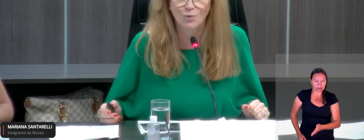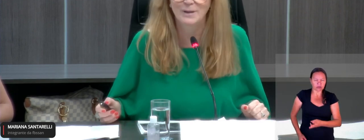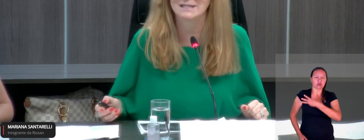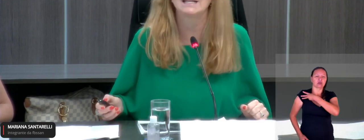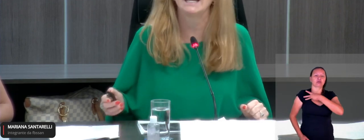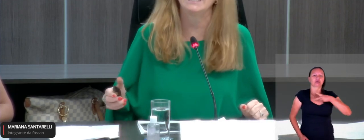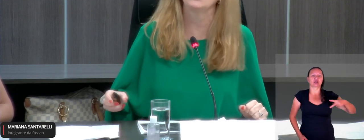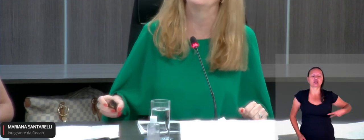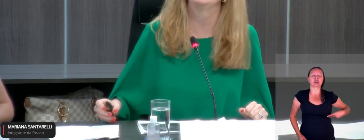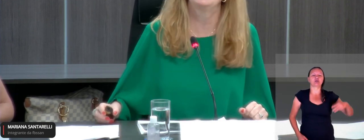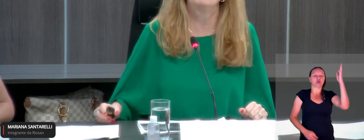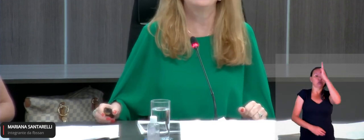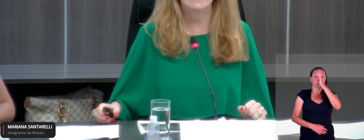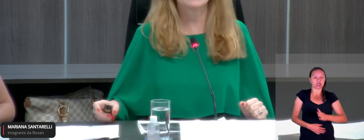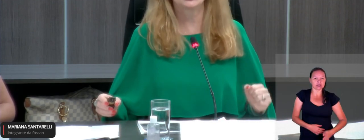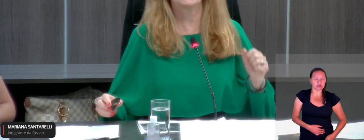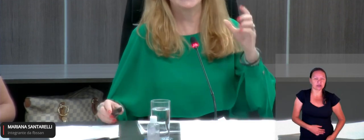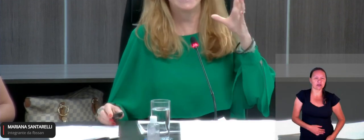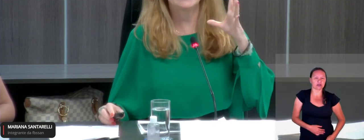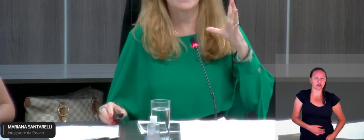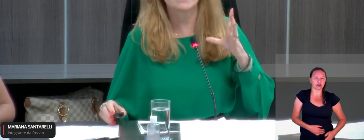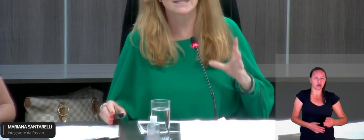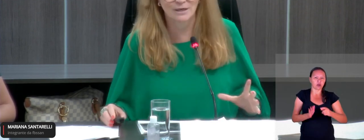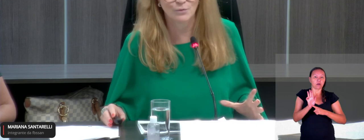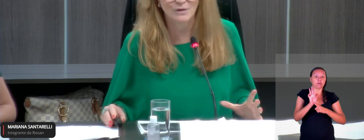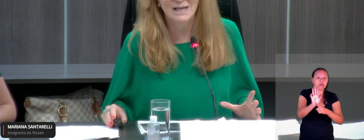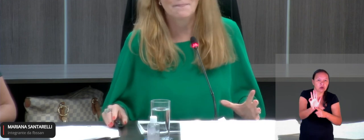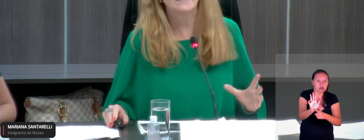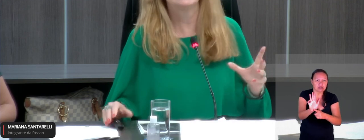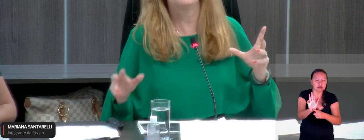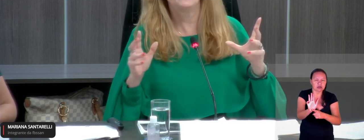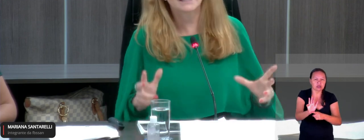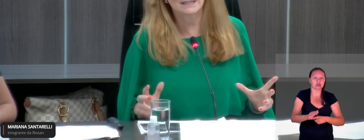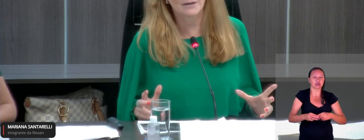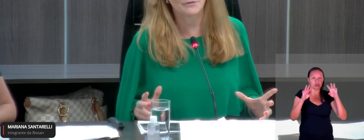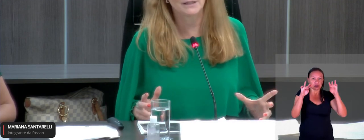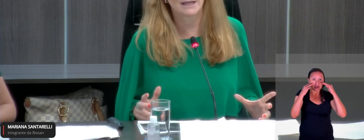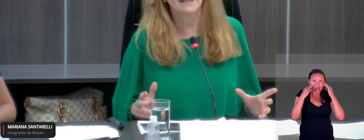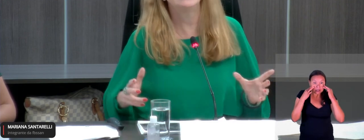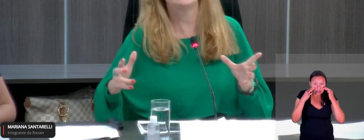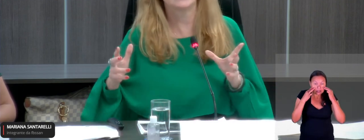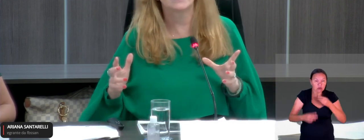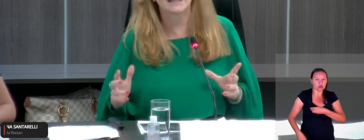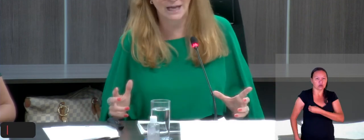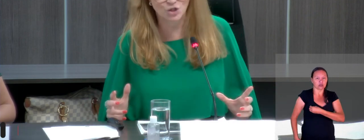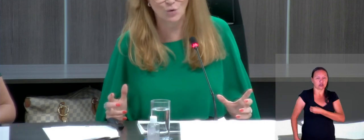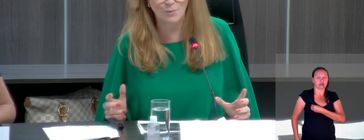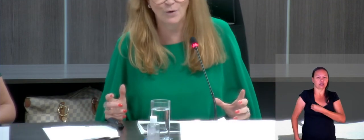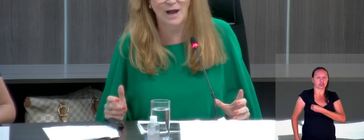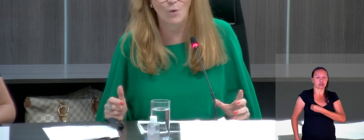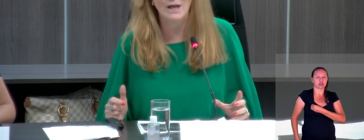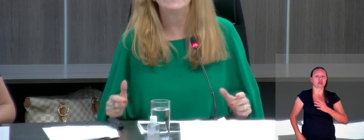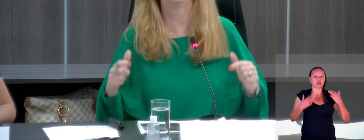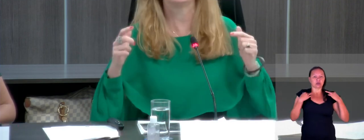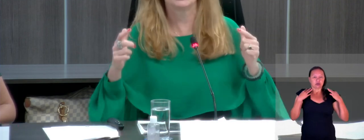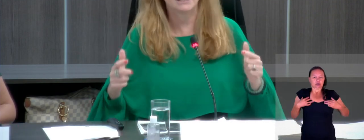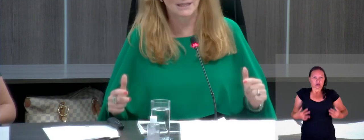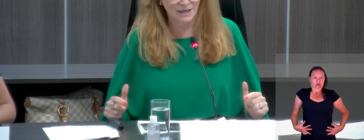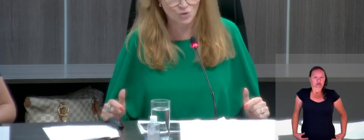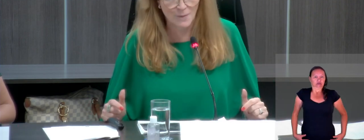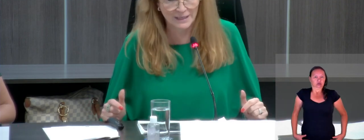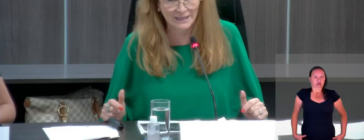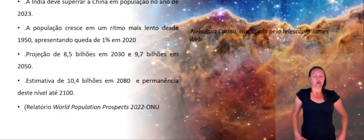público brasileiro preste atenção na defesa da vida e da integridade corporal e da